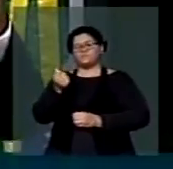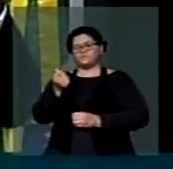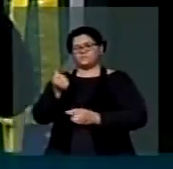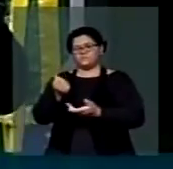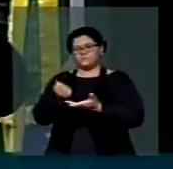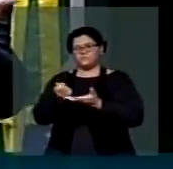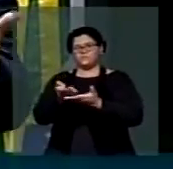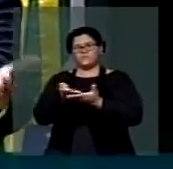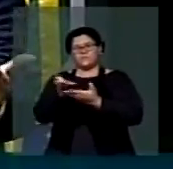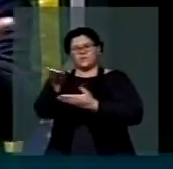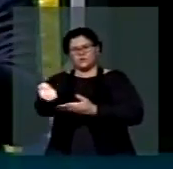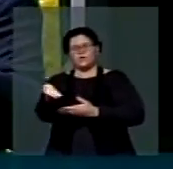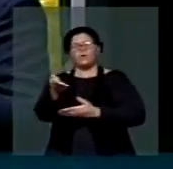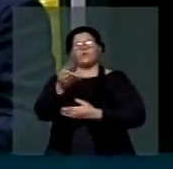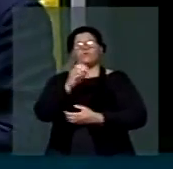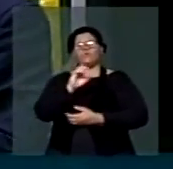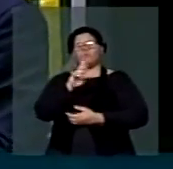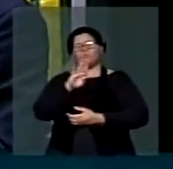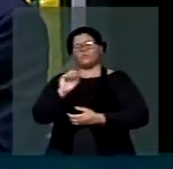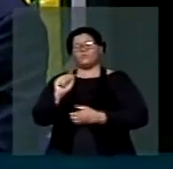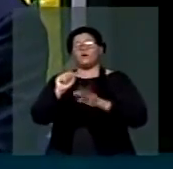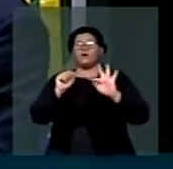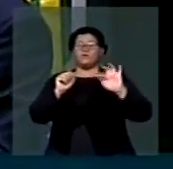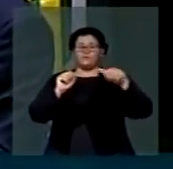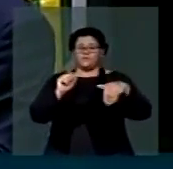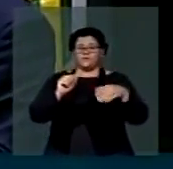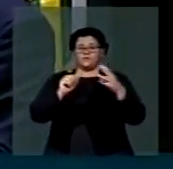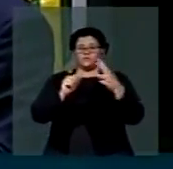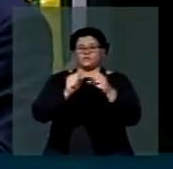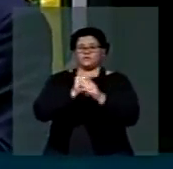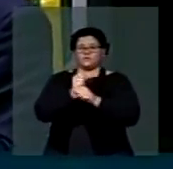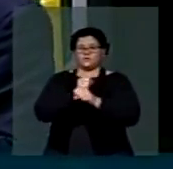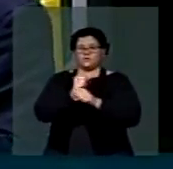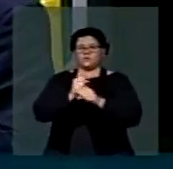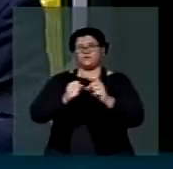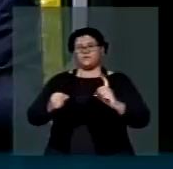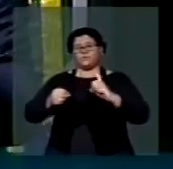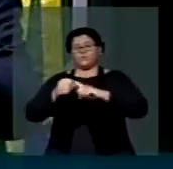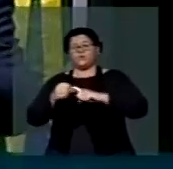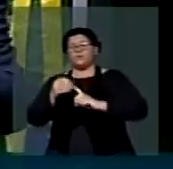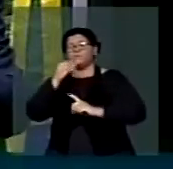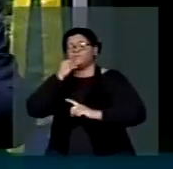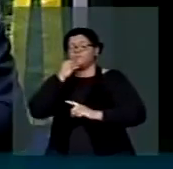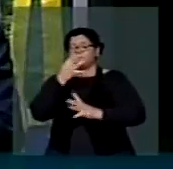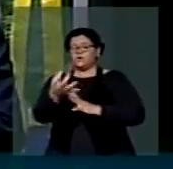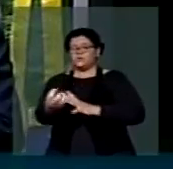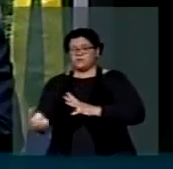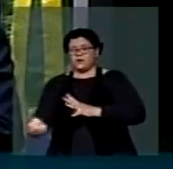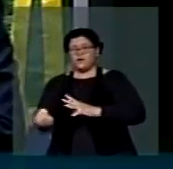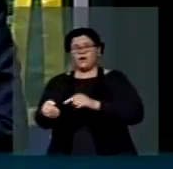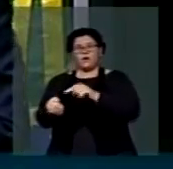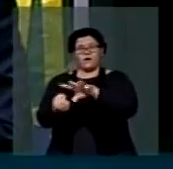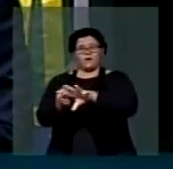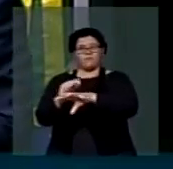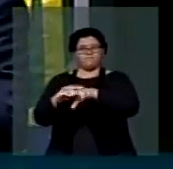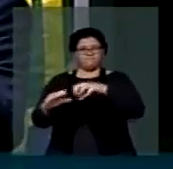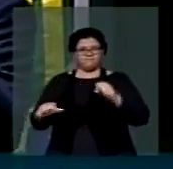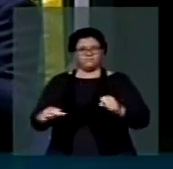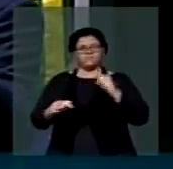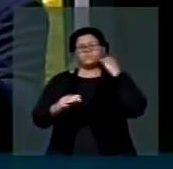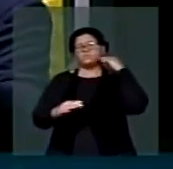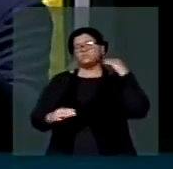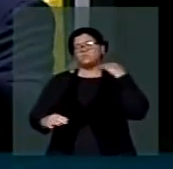no final dos 3 anos, quando ela voltasse, que ela pudesse sacar, e que desses $600,